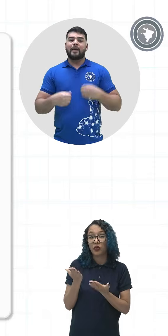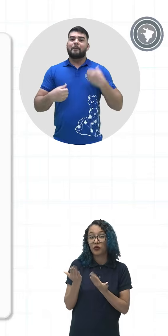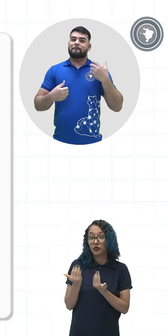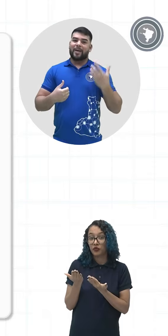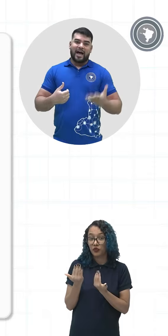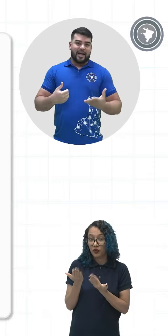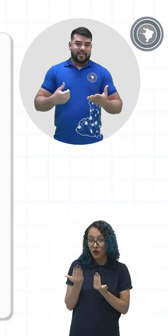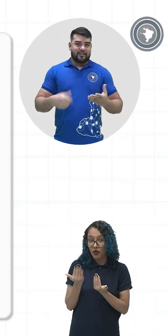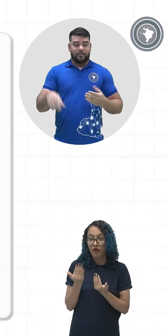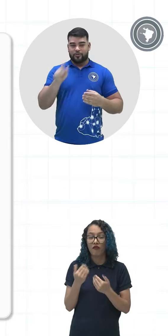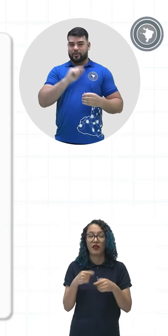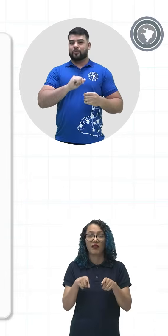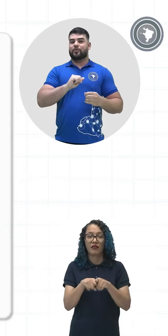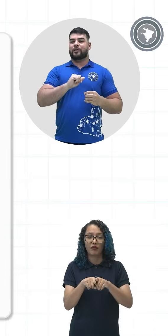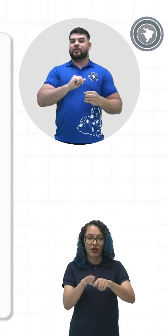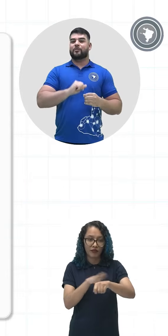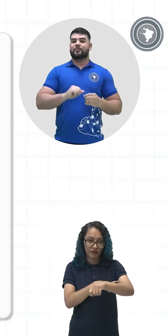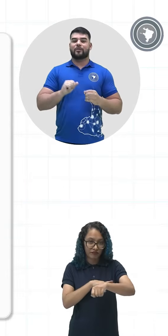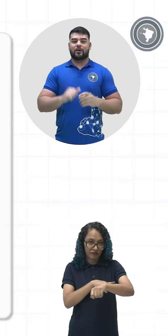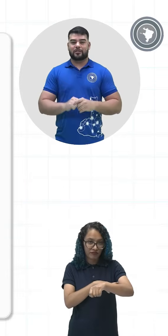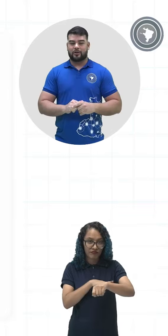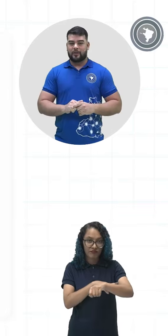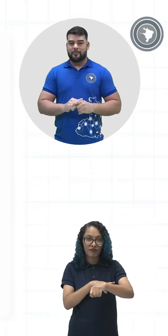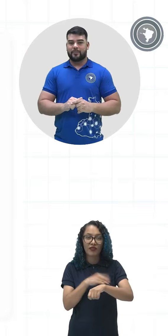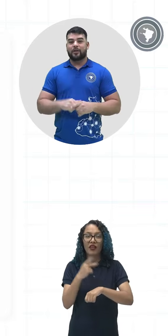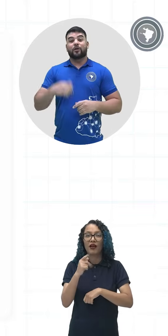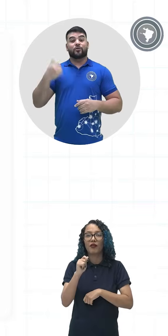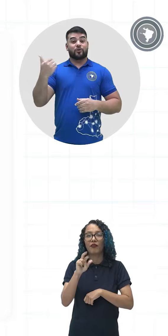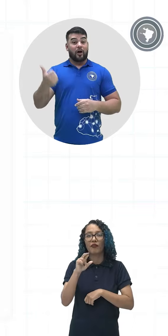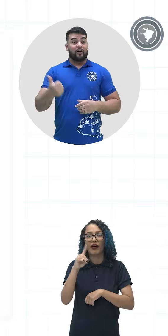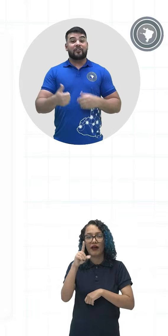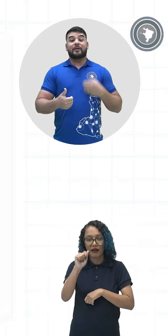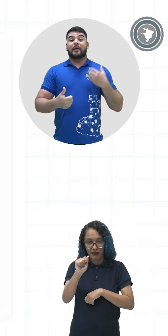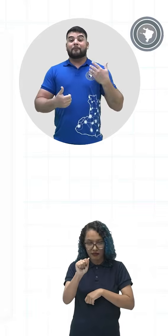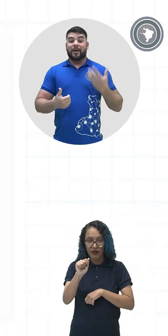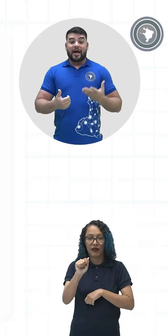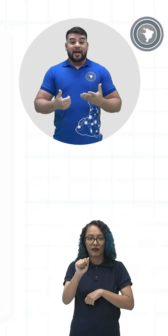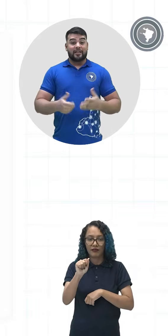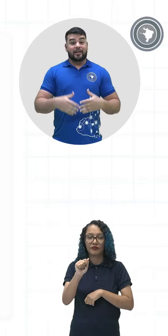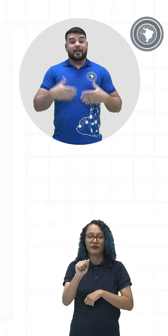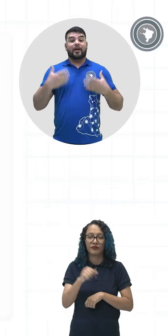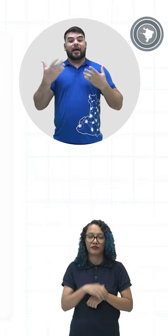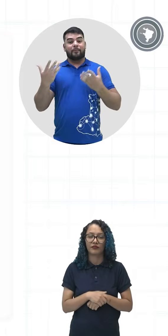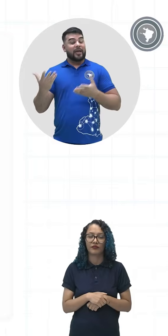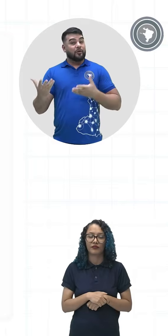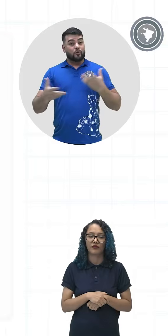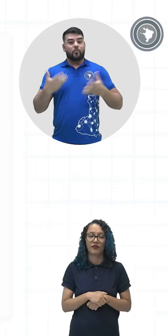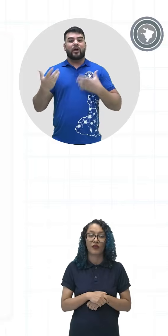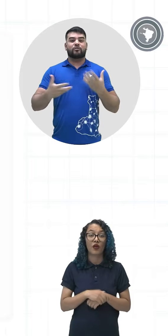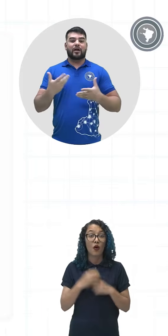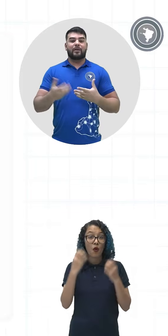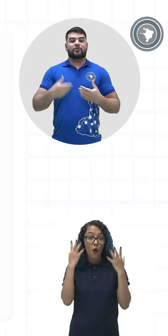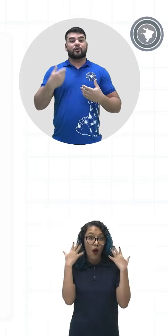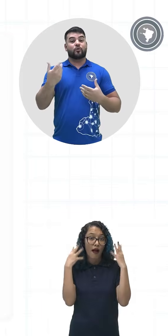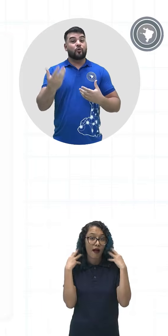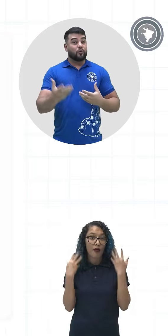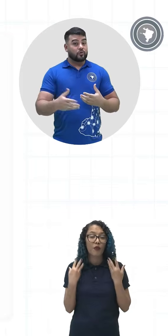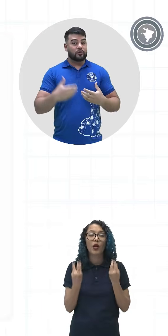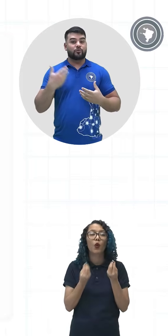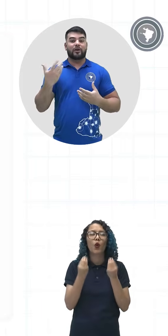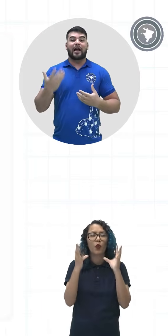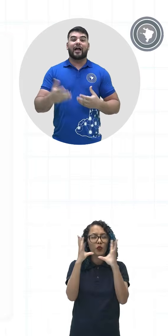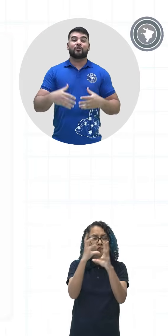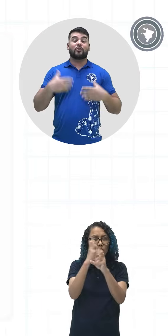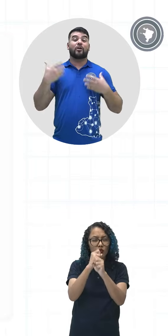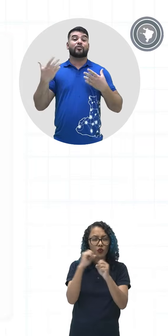Jovem, parda, voltando um pouquinho, olha só. Jovem, parda, cabelos, como eram os cabelos?